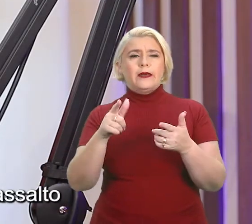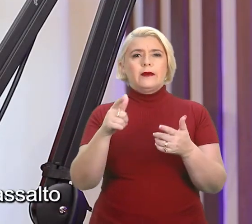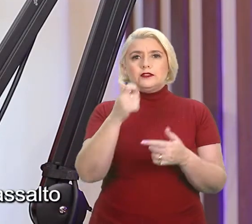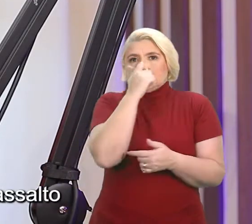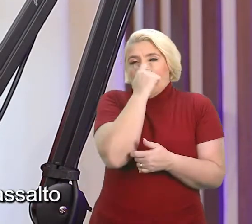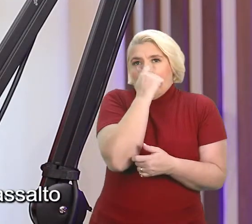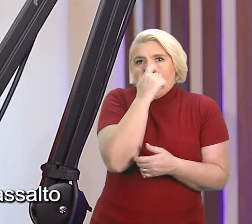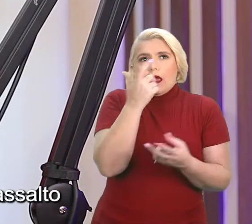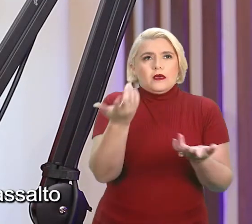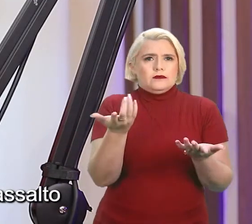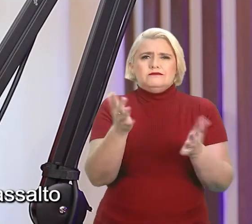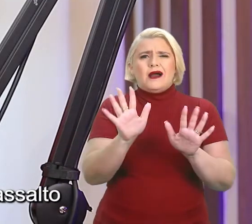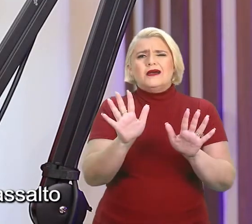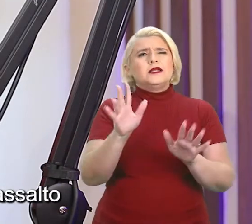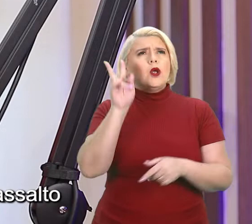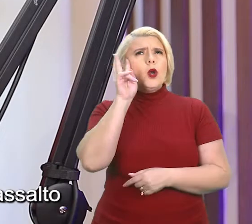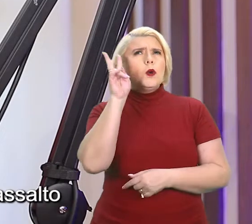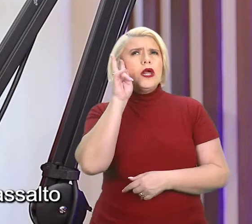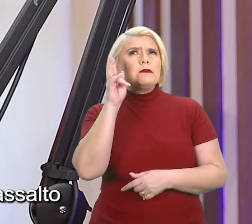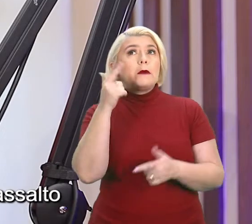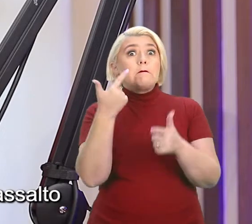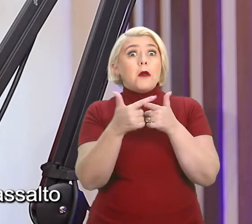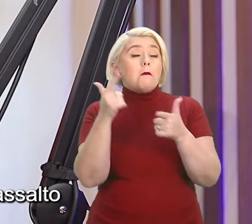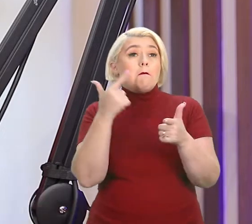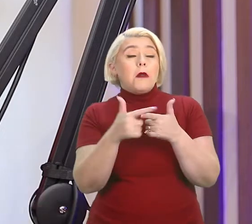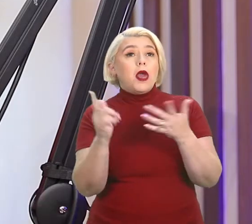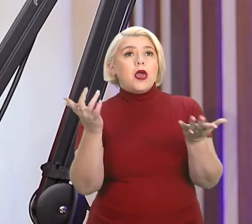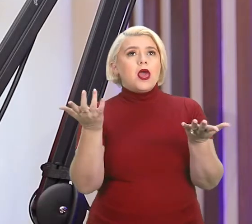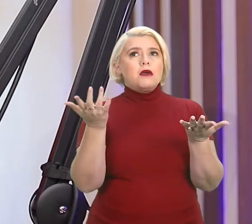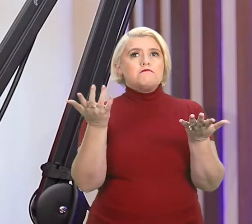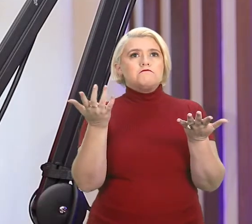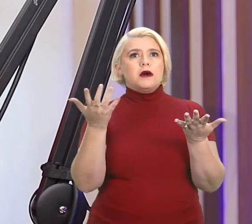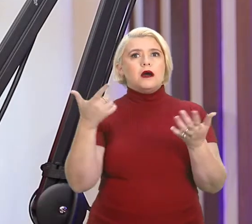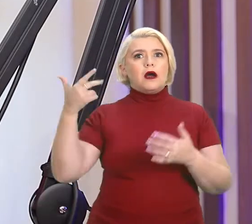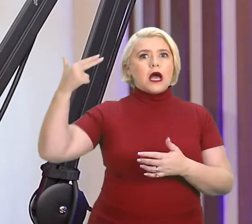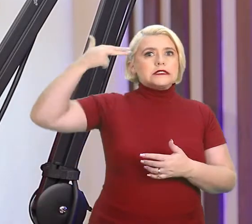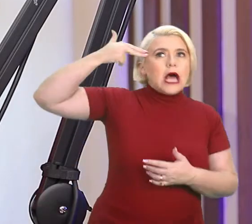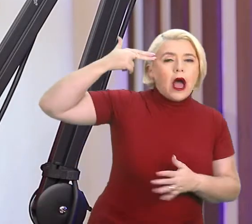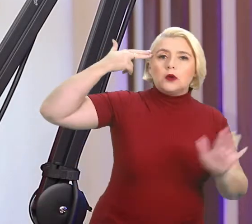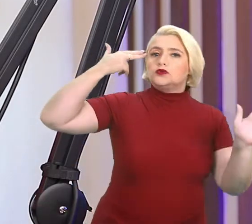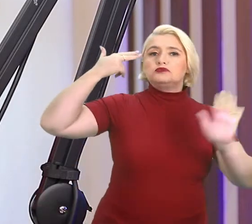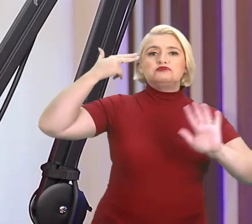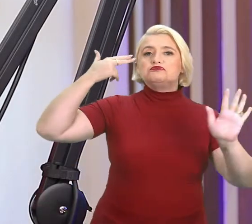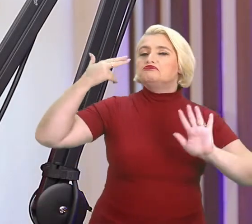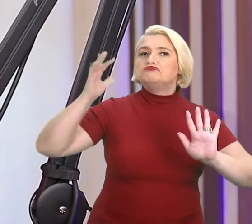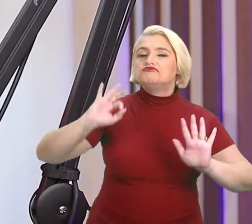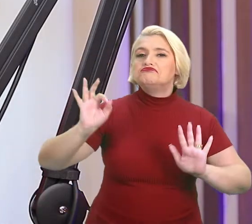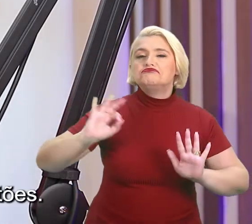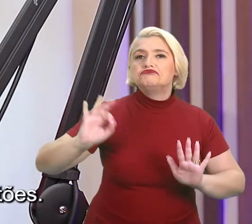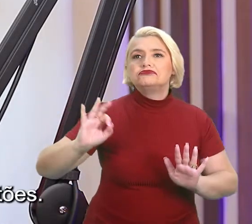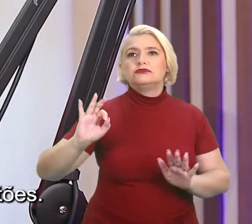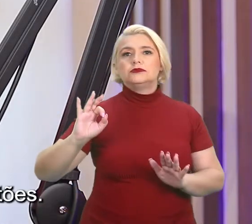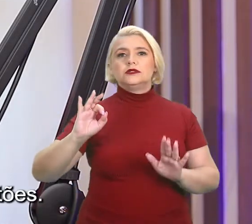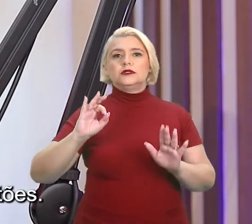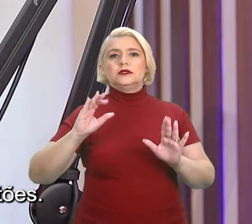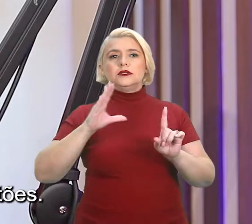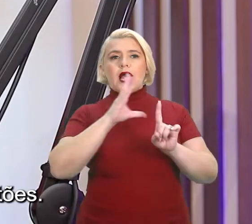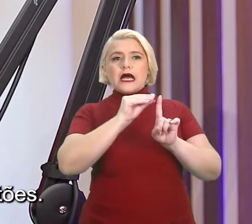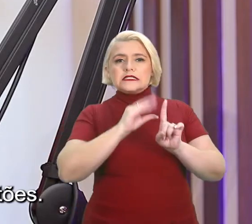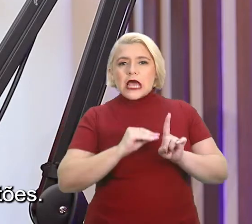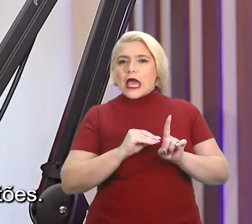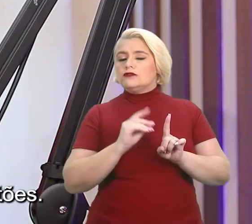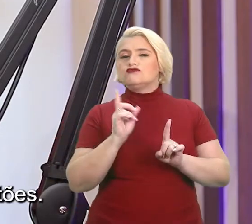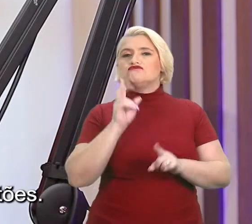Mas eu não me lembro, assim, de ter assalto dentro do ônibus, nem assédio. Não me lembro de